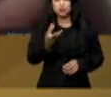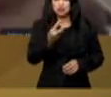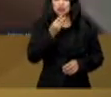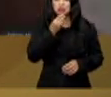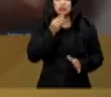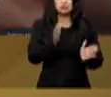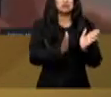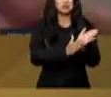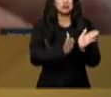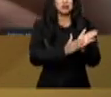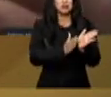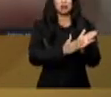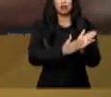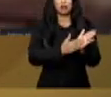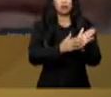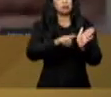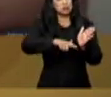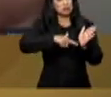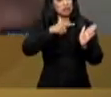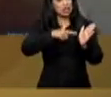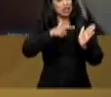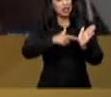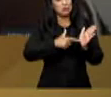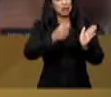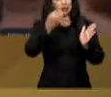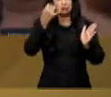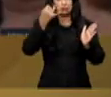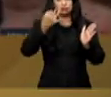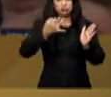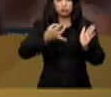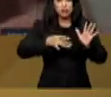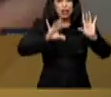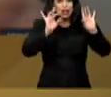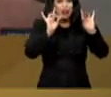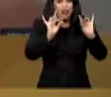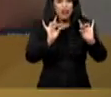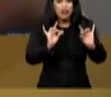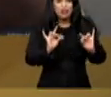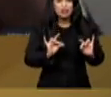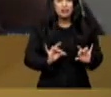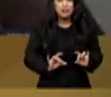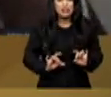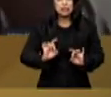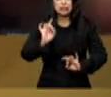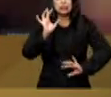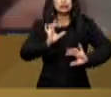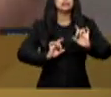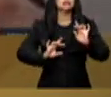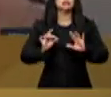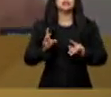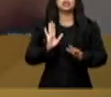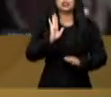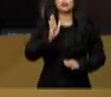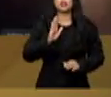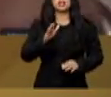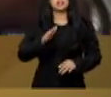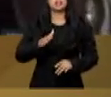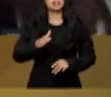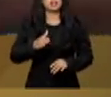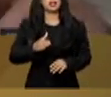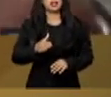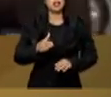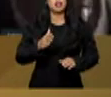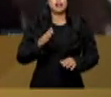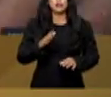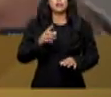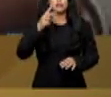ele elaborou um verdadeiro trabalho de ourivesaria, ou seja, ele anteviu todas as